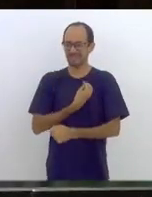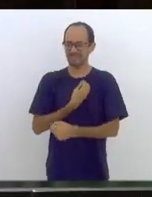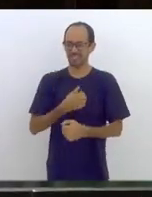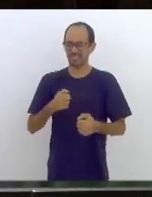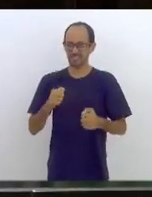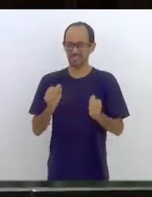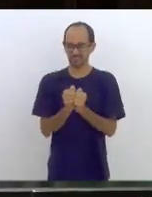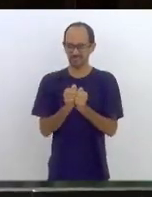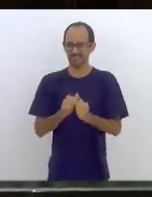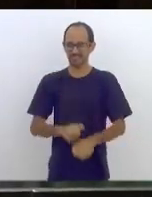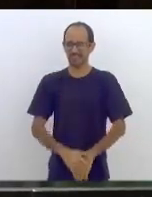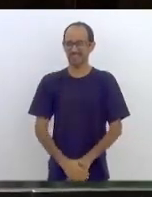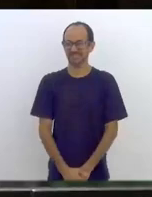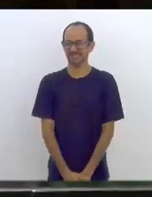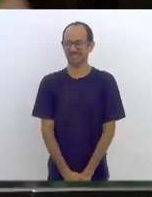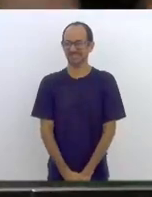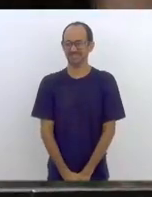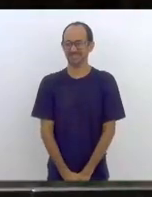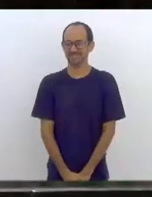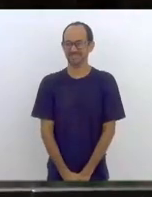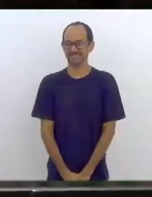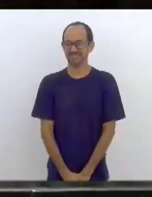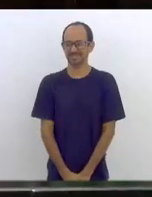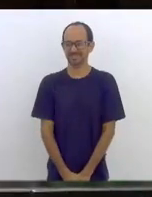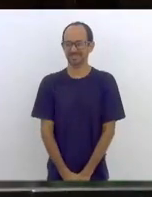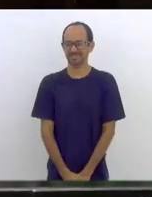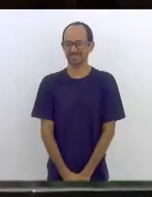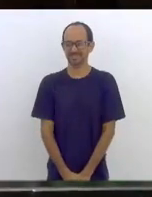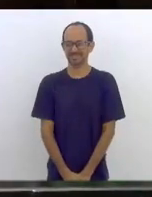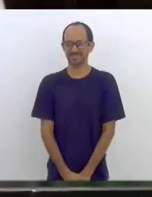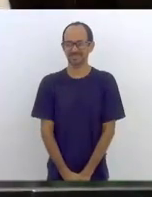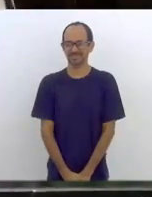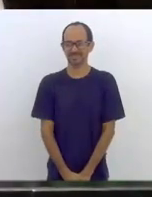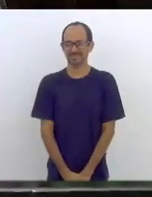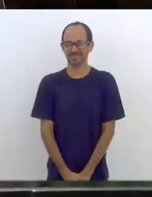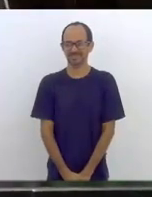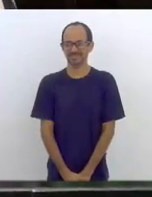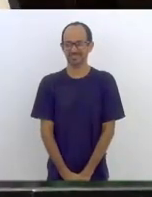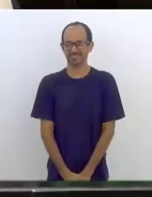Francisco. Obrigada, meu amor. Tem mais mulheres para falar, tá?